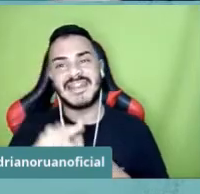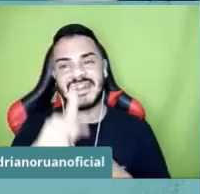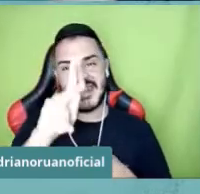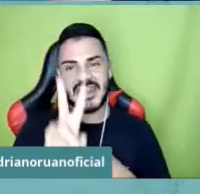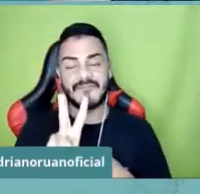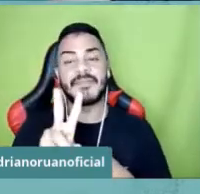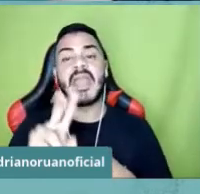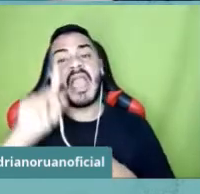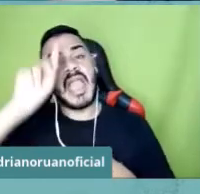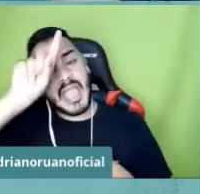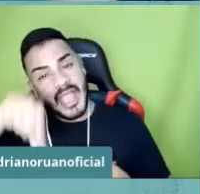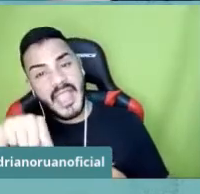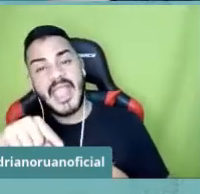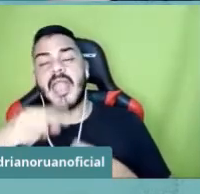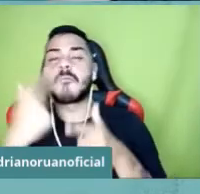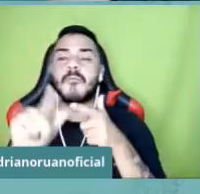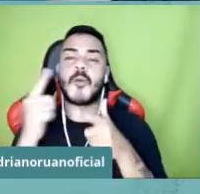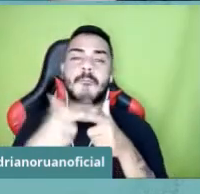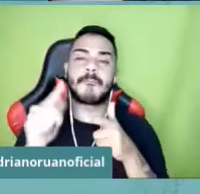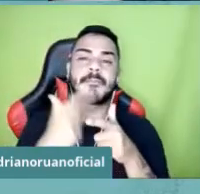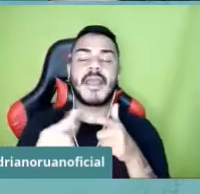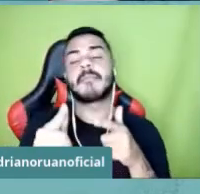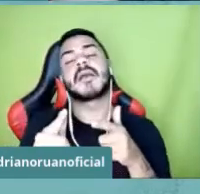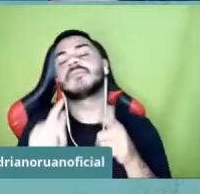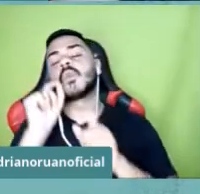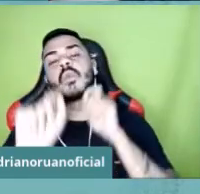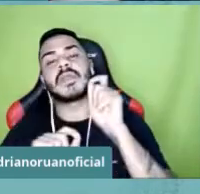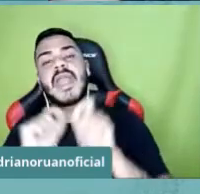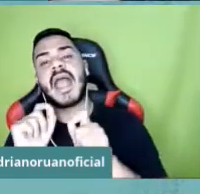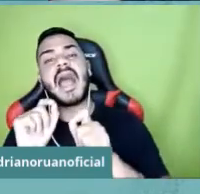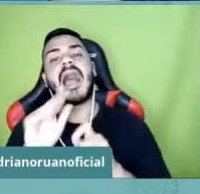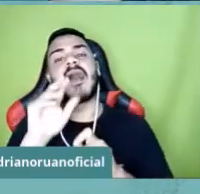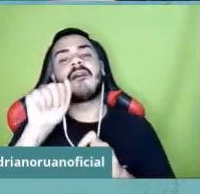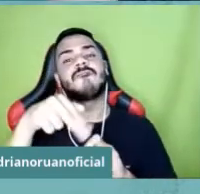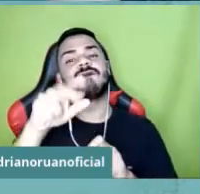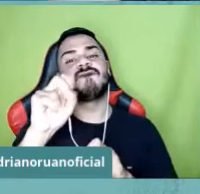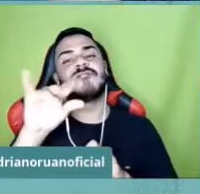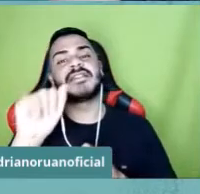problemas relacionados ao fato de que a Anvisa não conseguiu